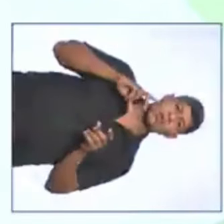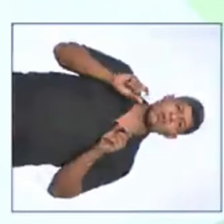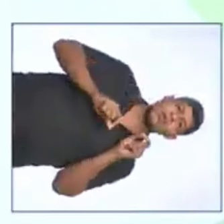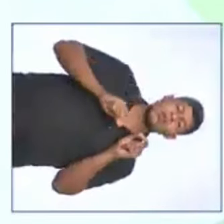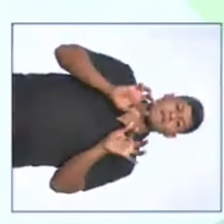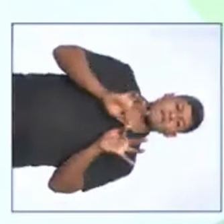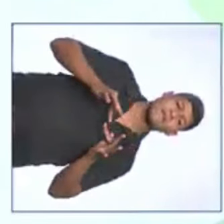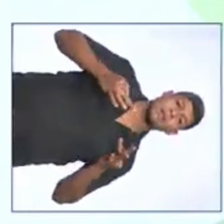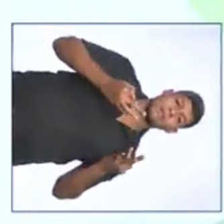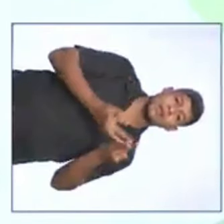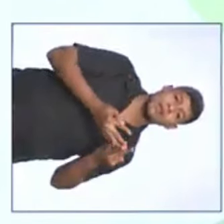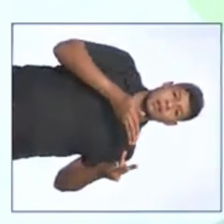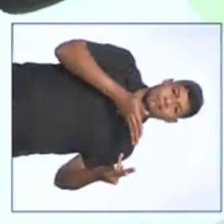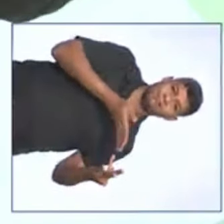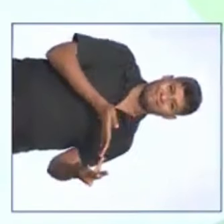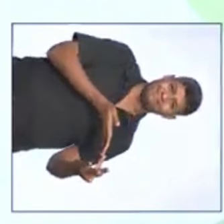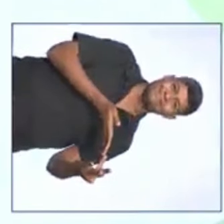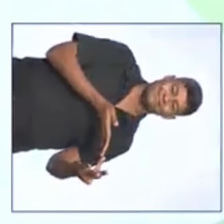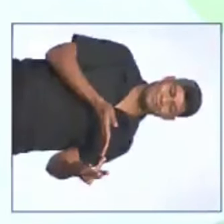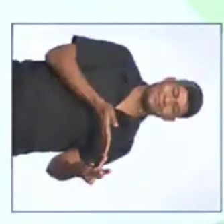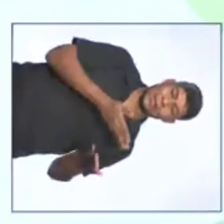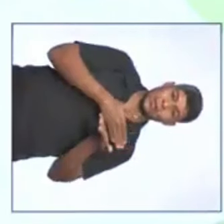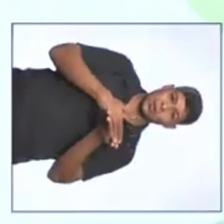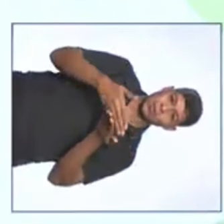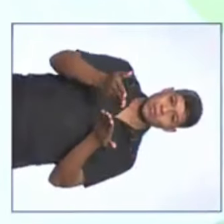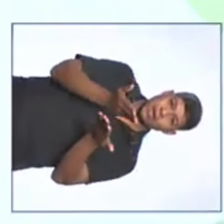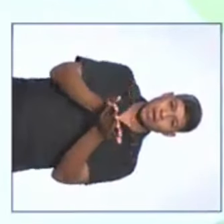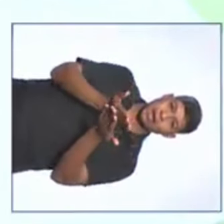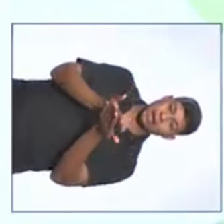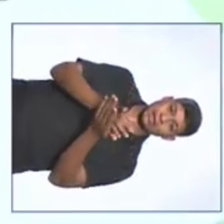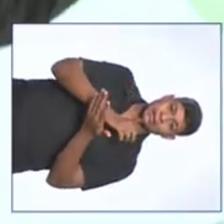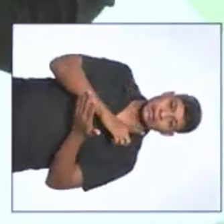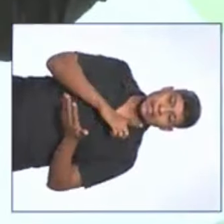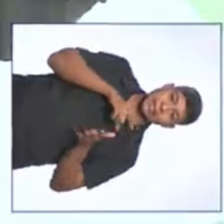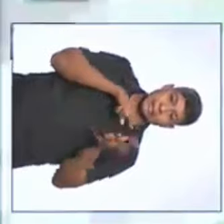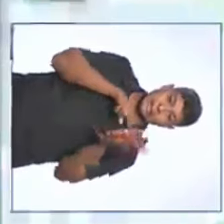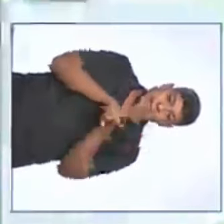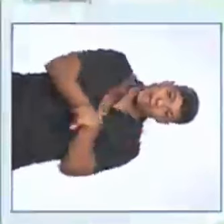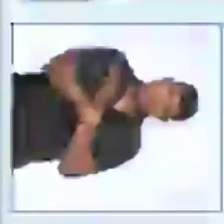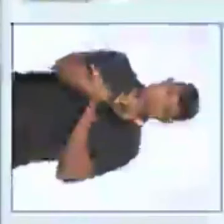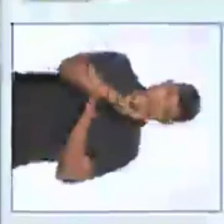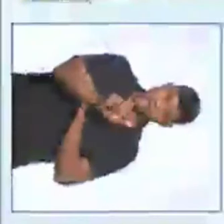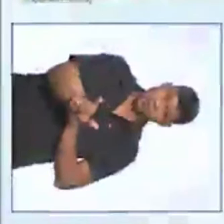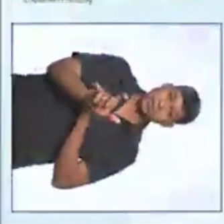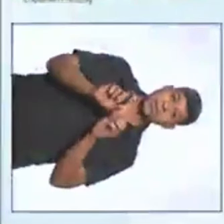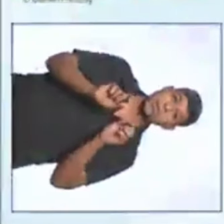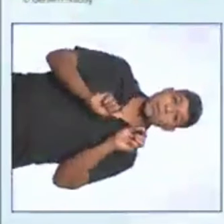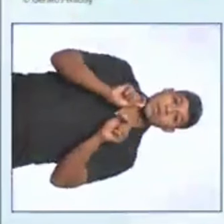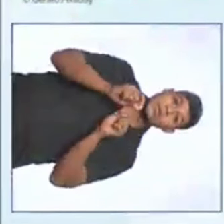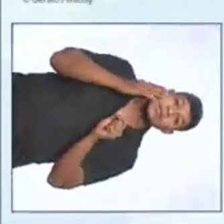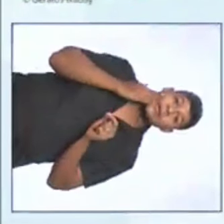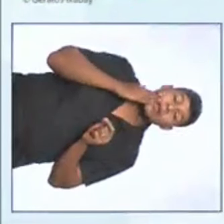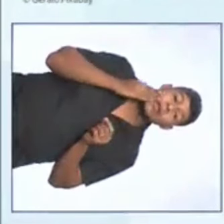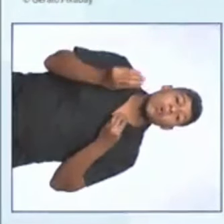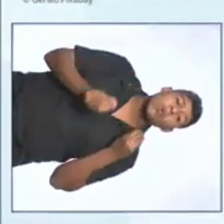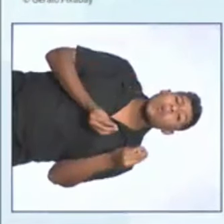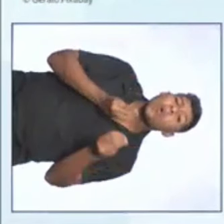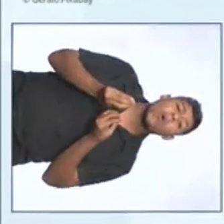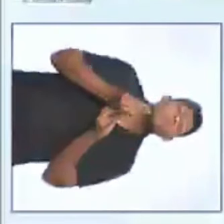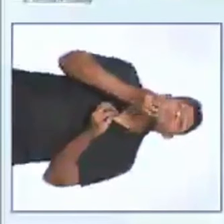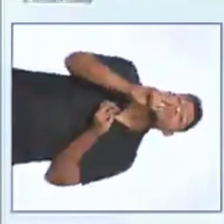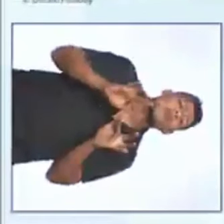família, tá? Então, para iniciar a nossa aula eu vou lançar aí uma questão para vocês, né? Que eu quero saber como é